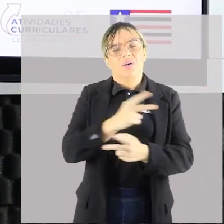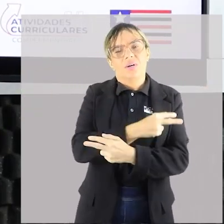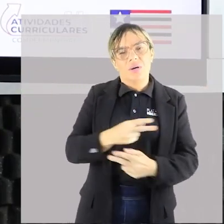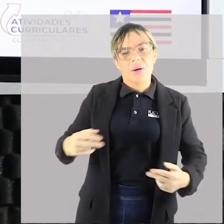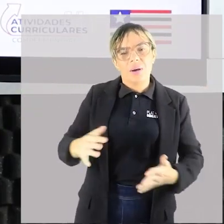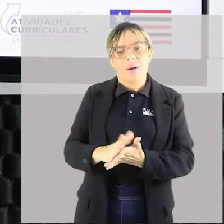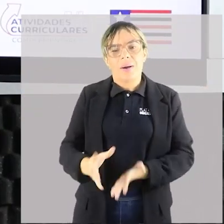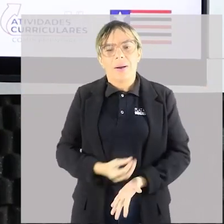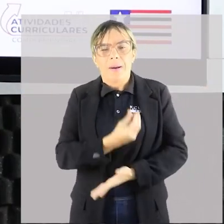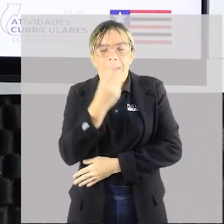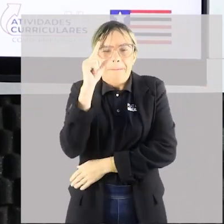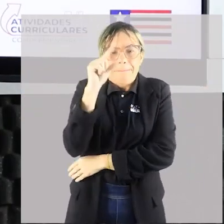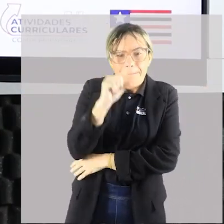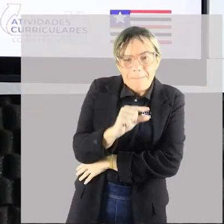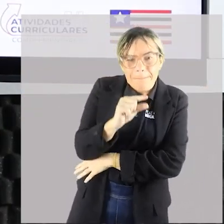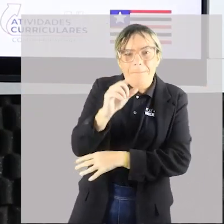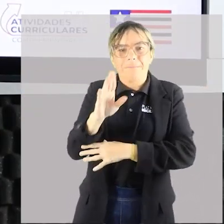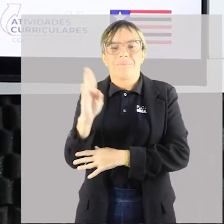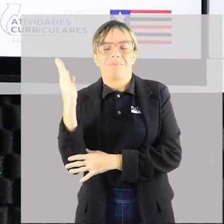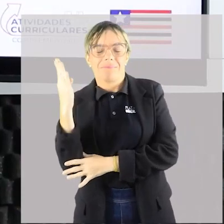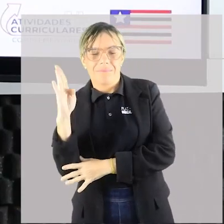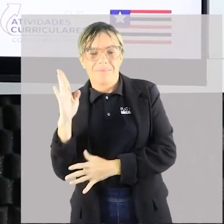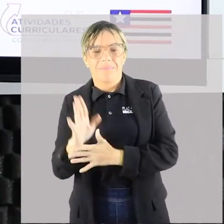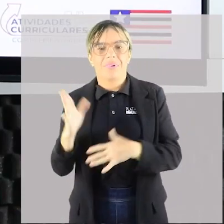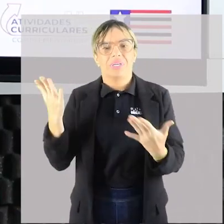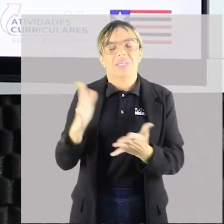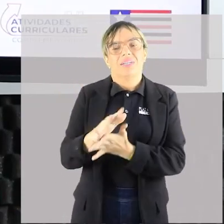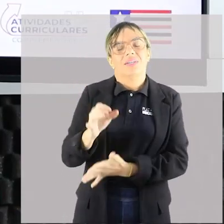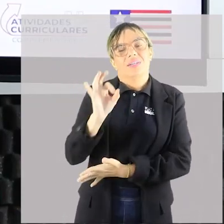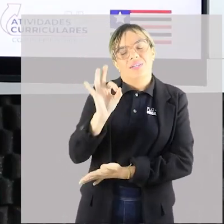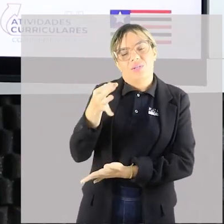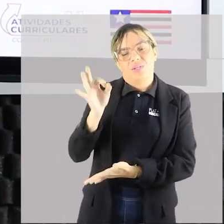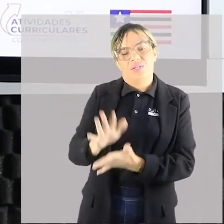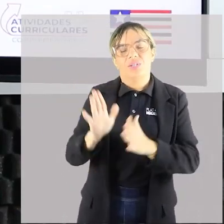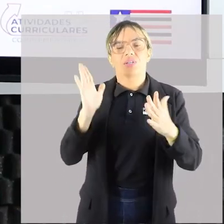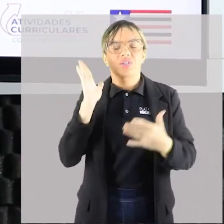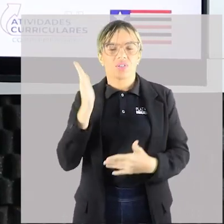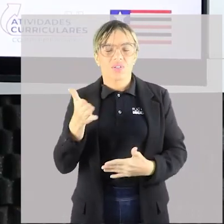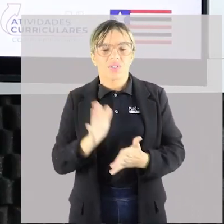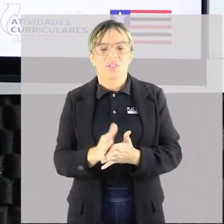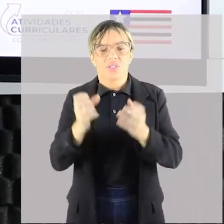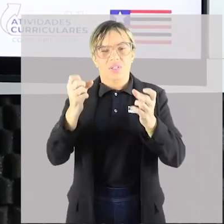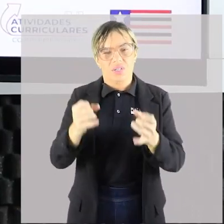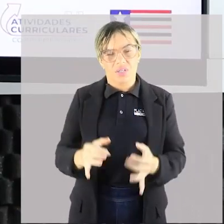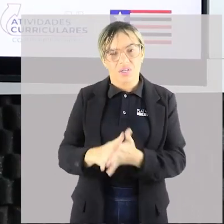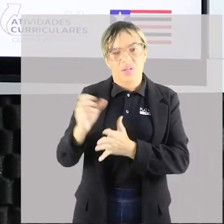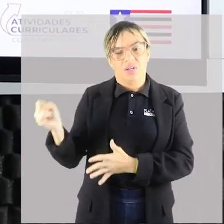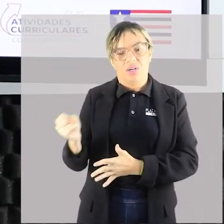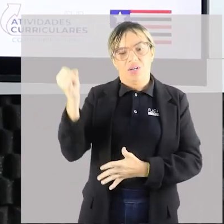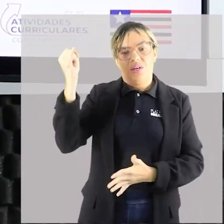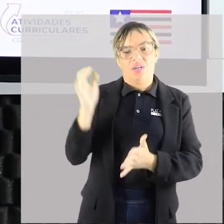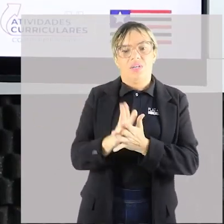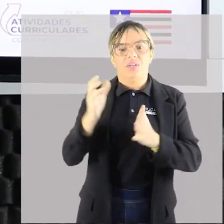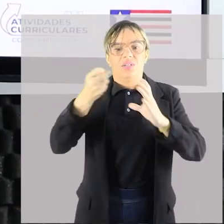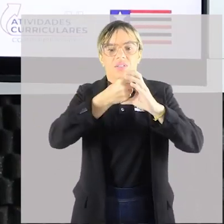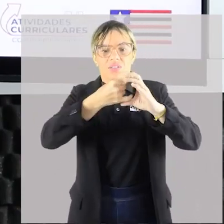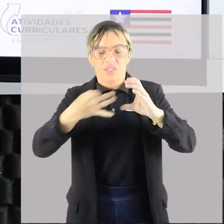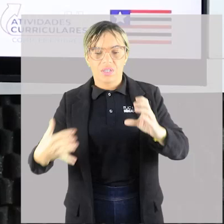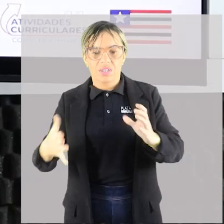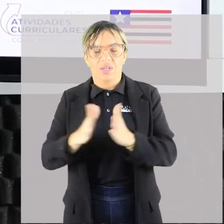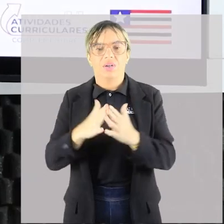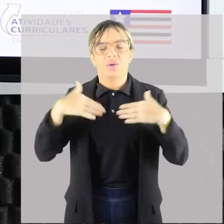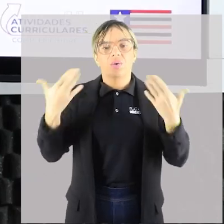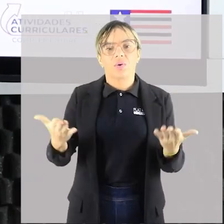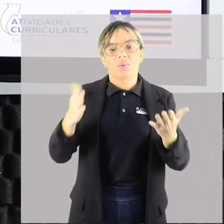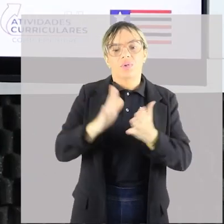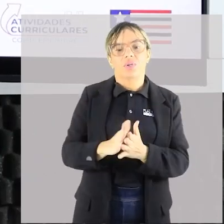bem pequenininhos ali, que são as bactérias, tá certo? A gente vai falar um pouquinho sobre a importância, sobre as